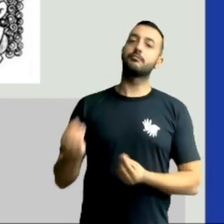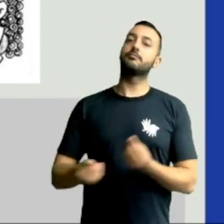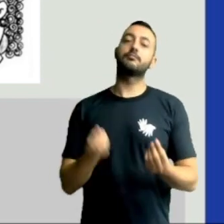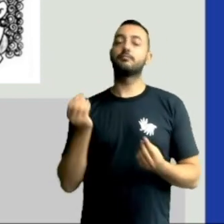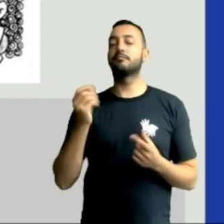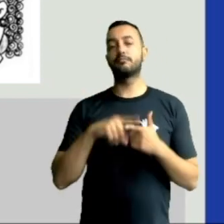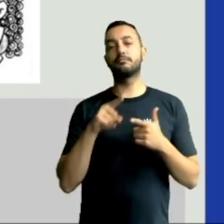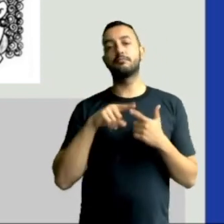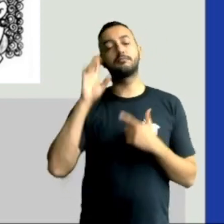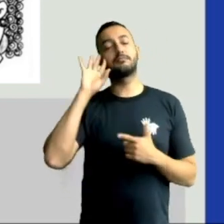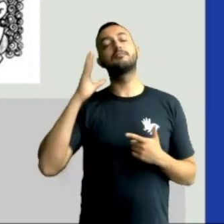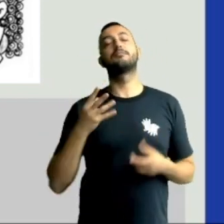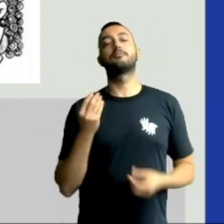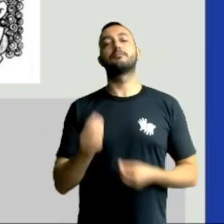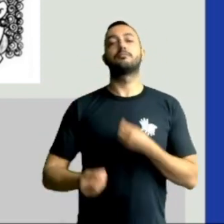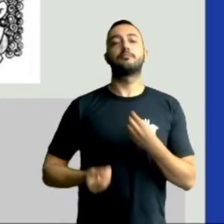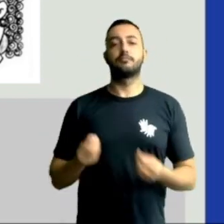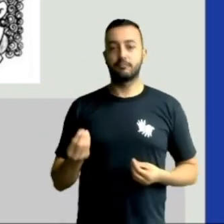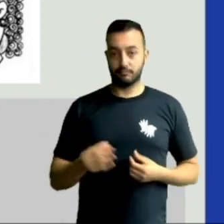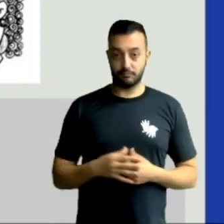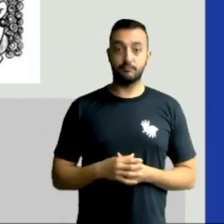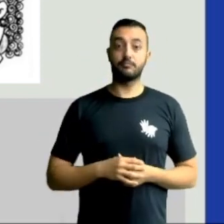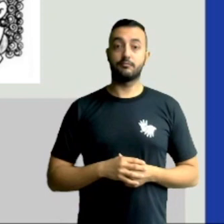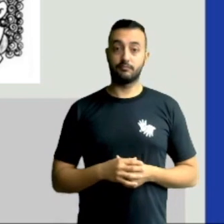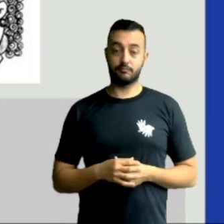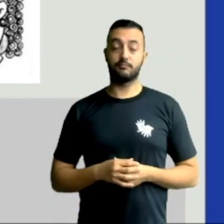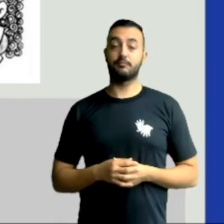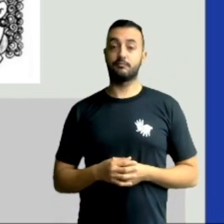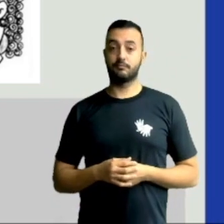vai solucionar aí esse probleminha, né?